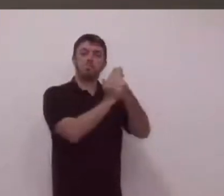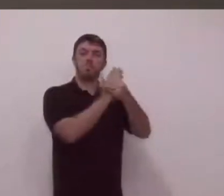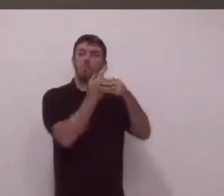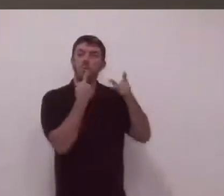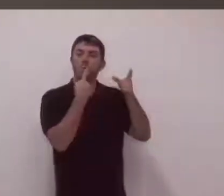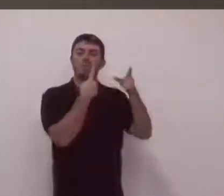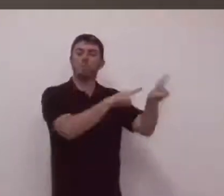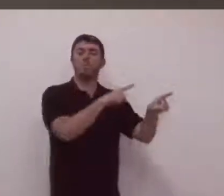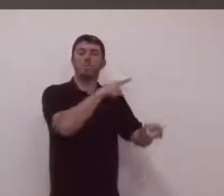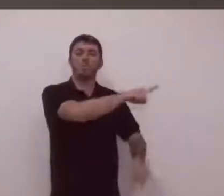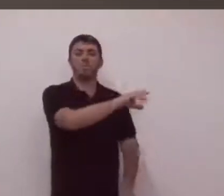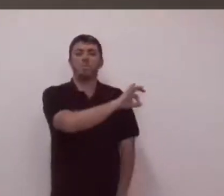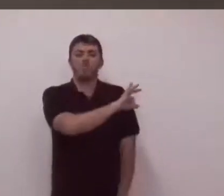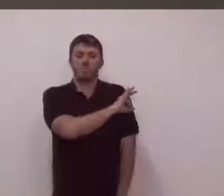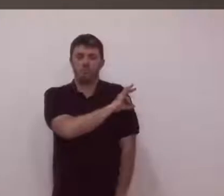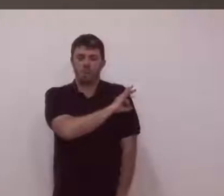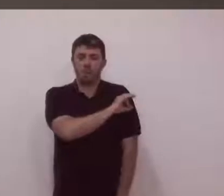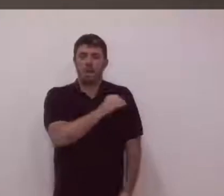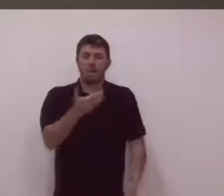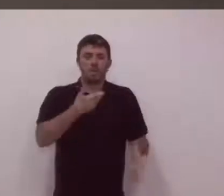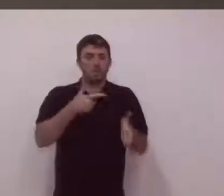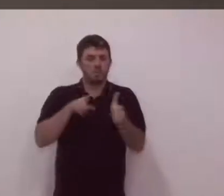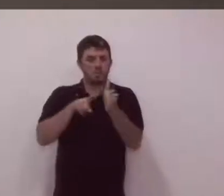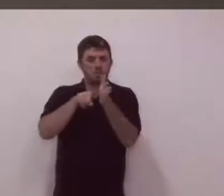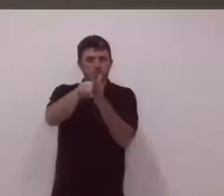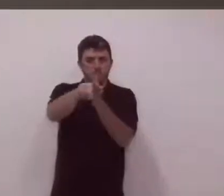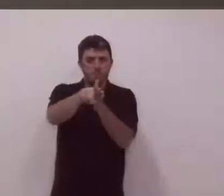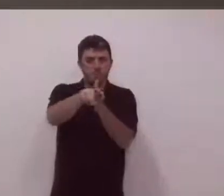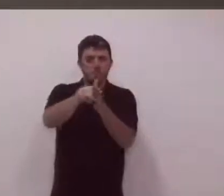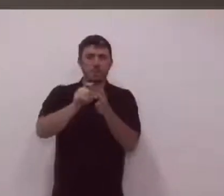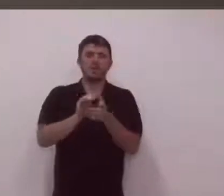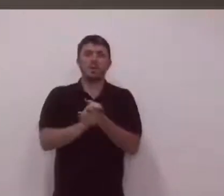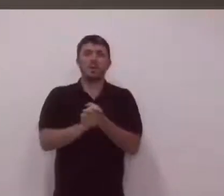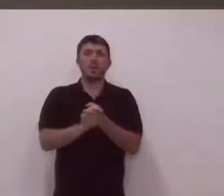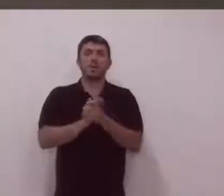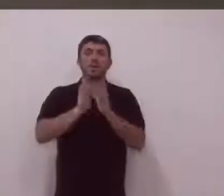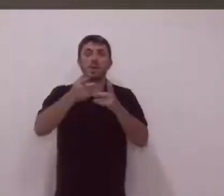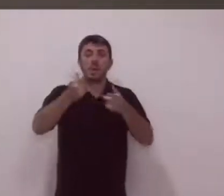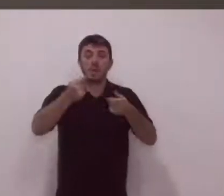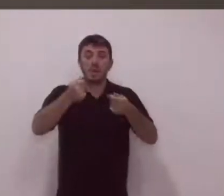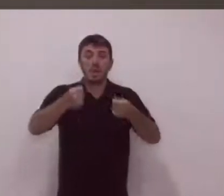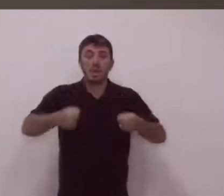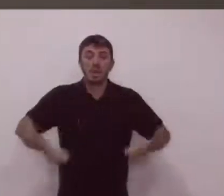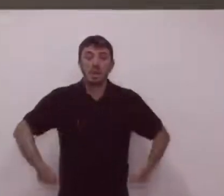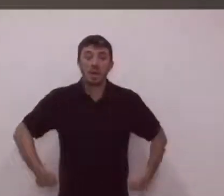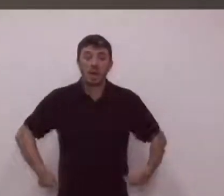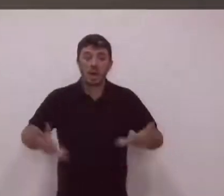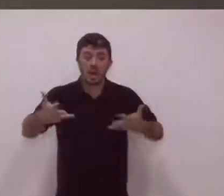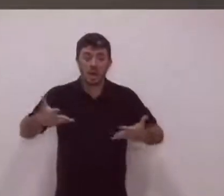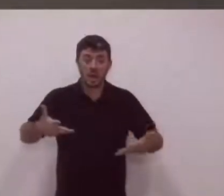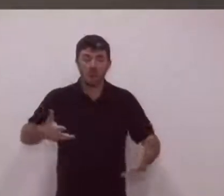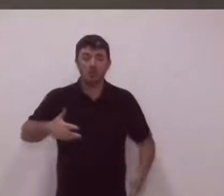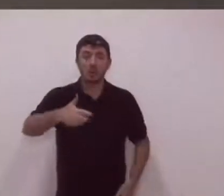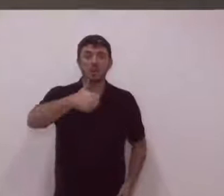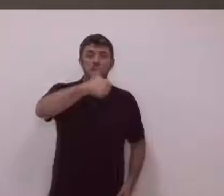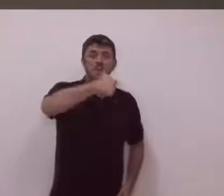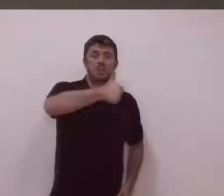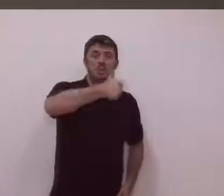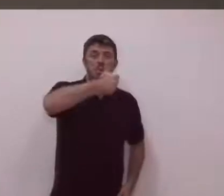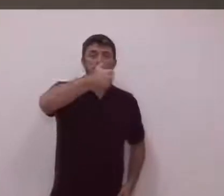que estão assistindo a sessão da Câmara foram gastos 132 mil reais de um aluguel